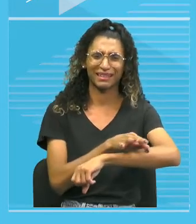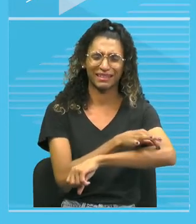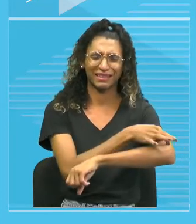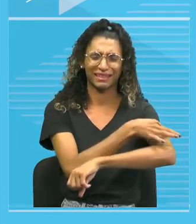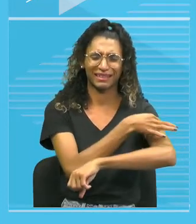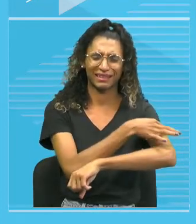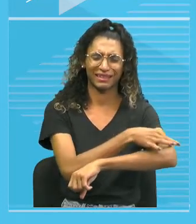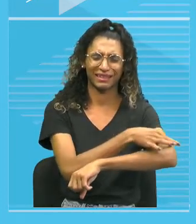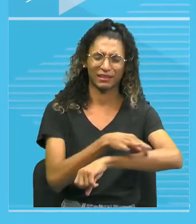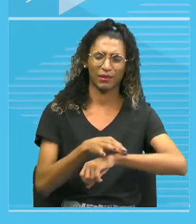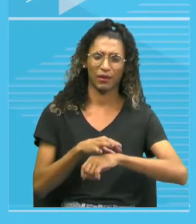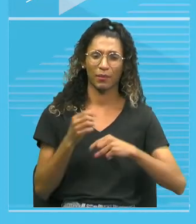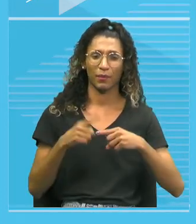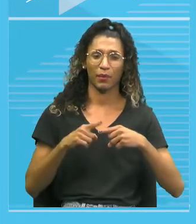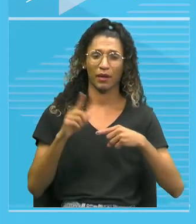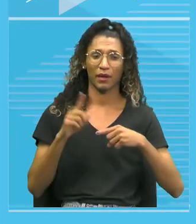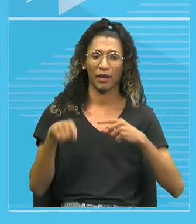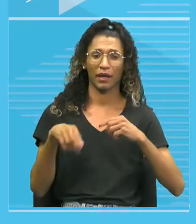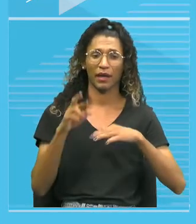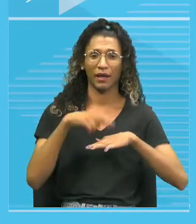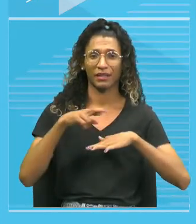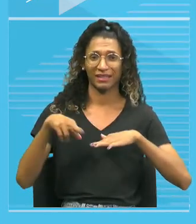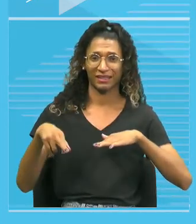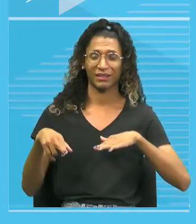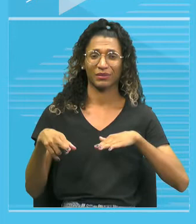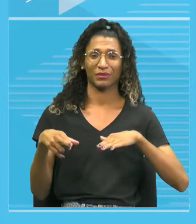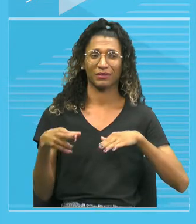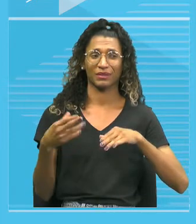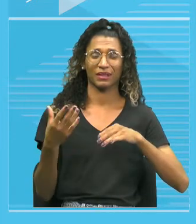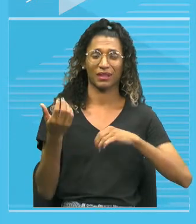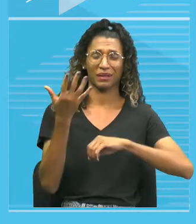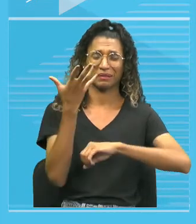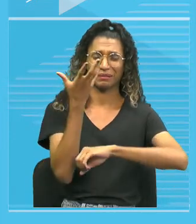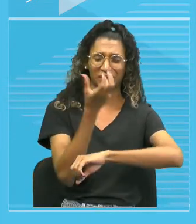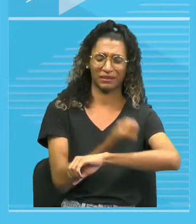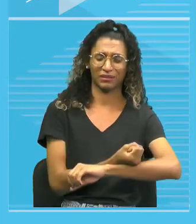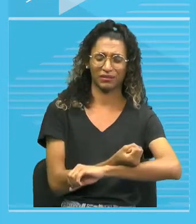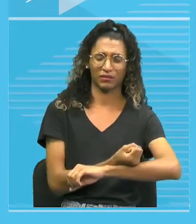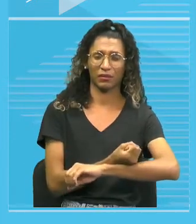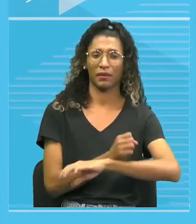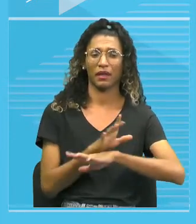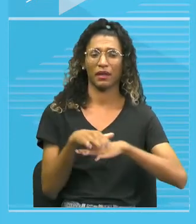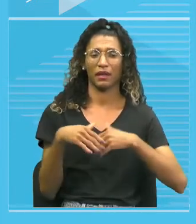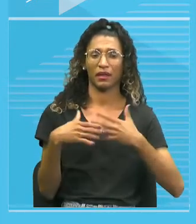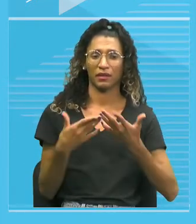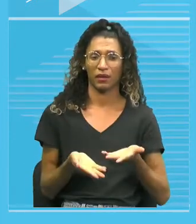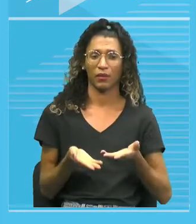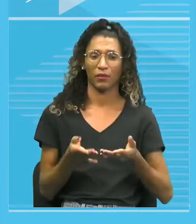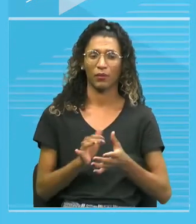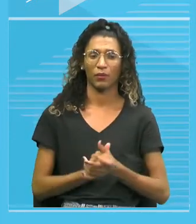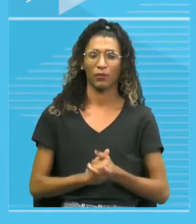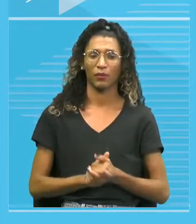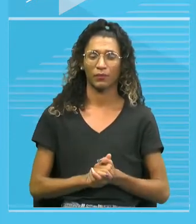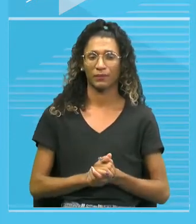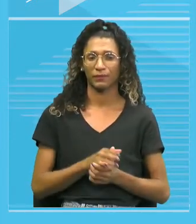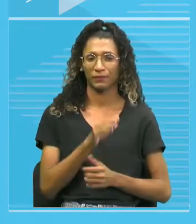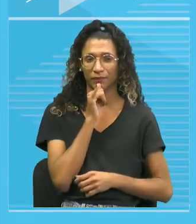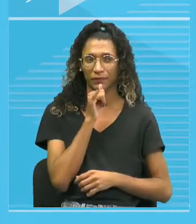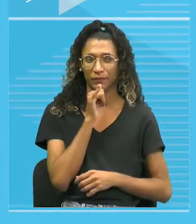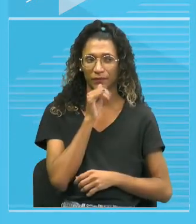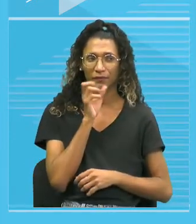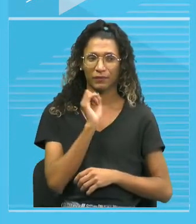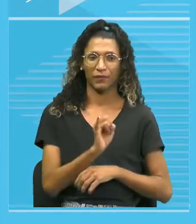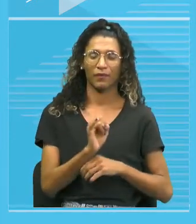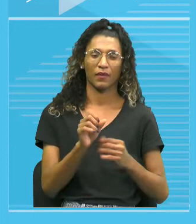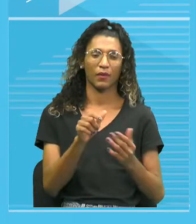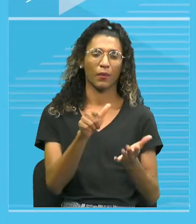de baixo espectro de penetração. Porém, o efeito dela, por exemplo, se tu pegar uma folha